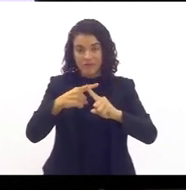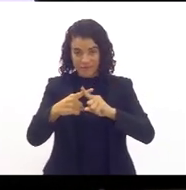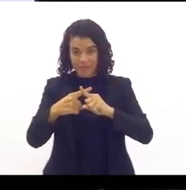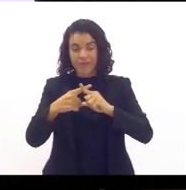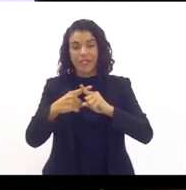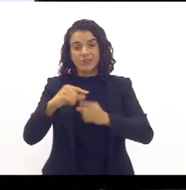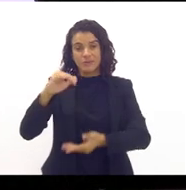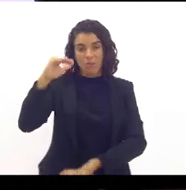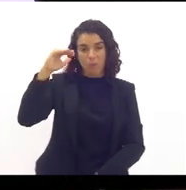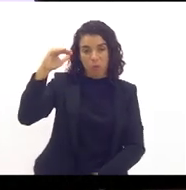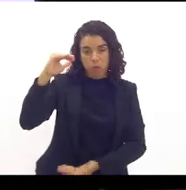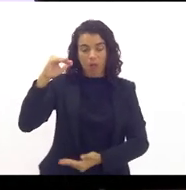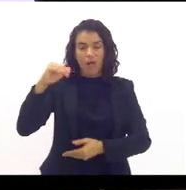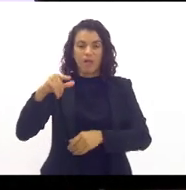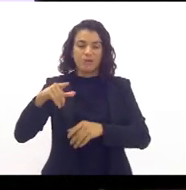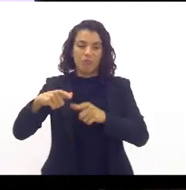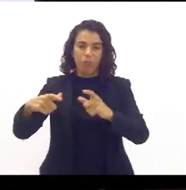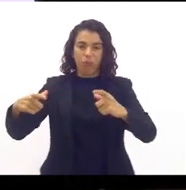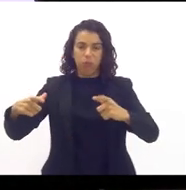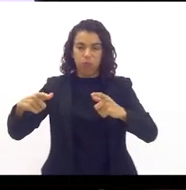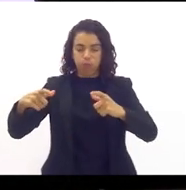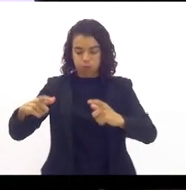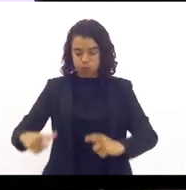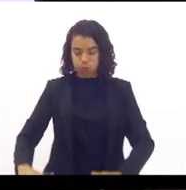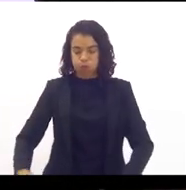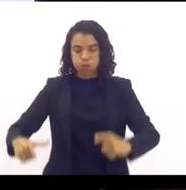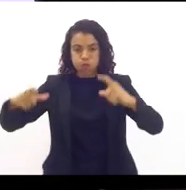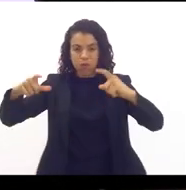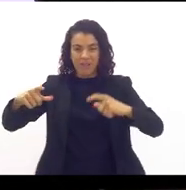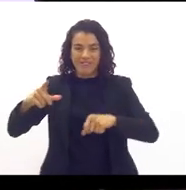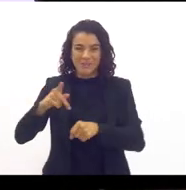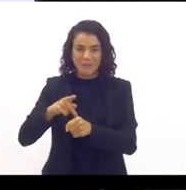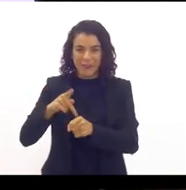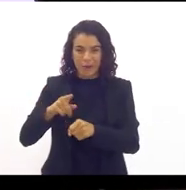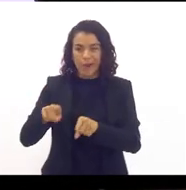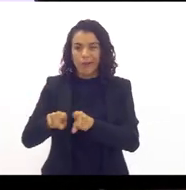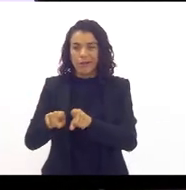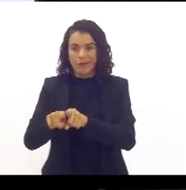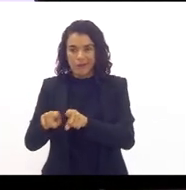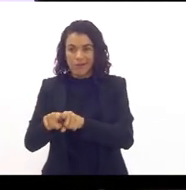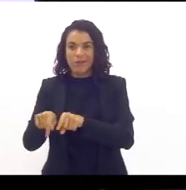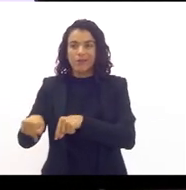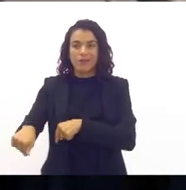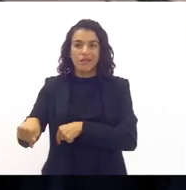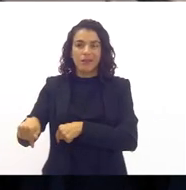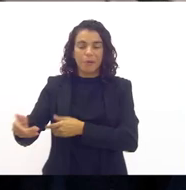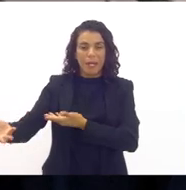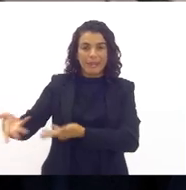vezes barril vezes o Brent médio, tá certo? Se eu fizer essa